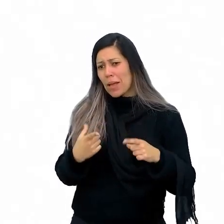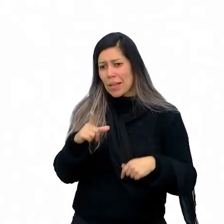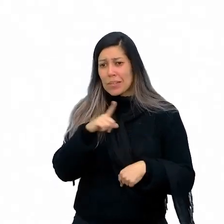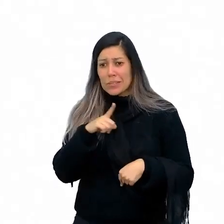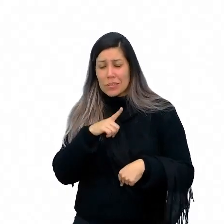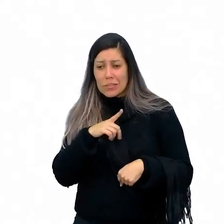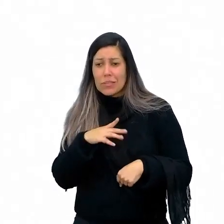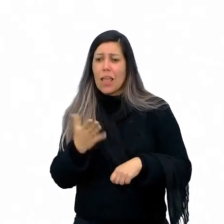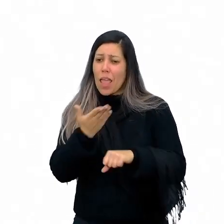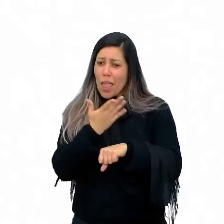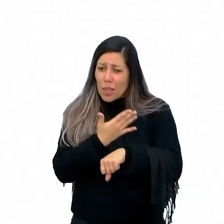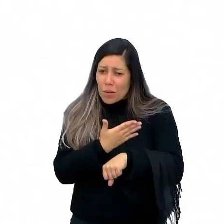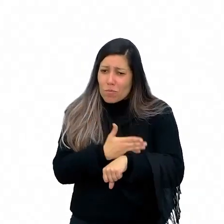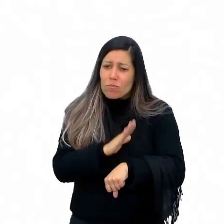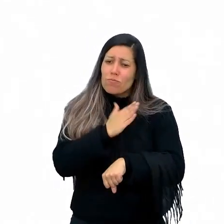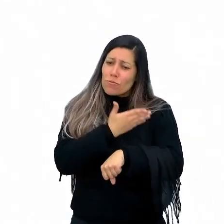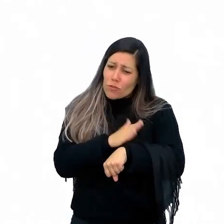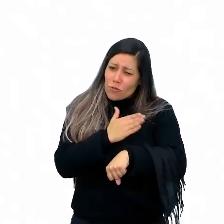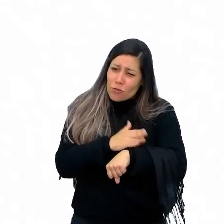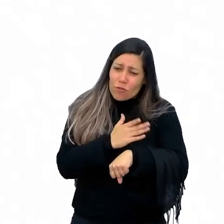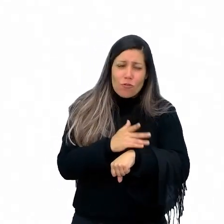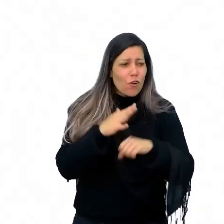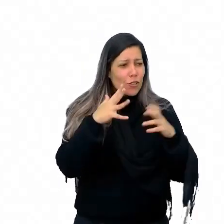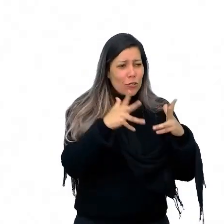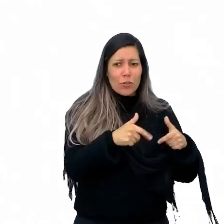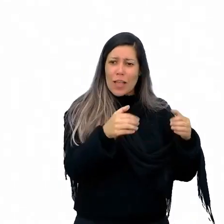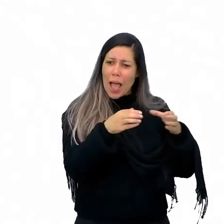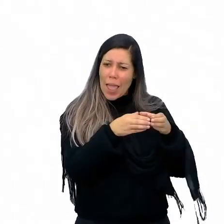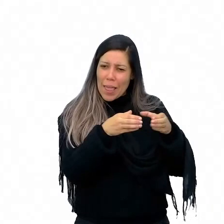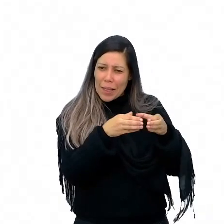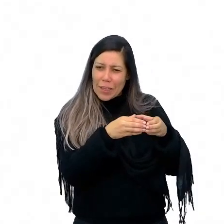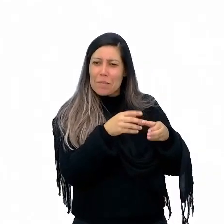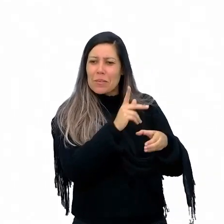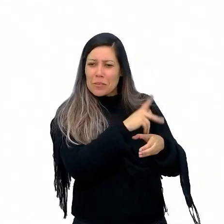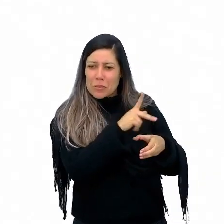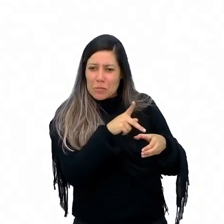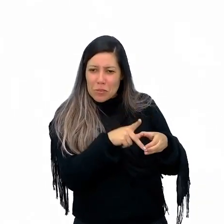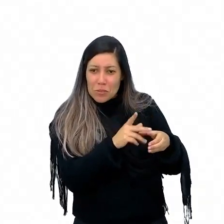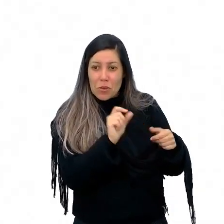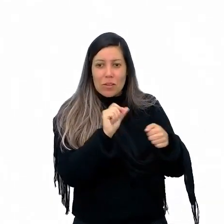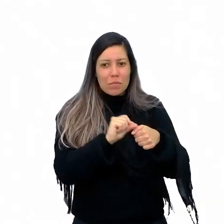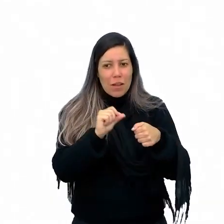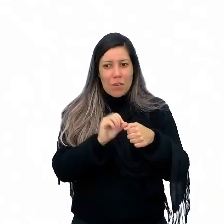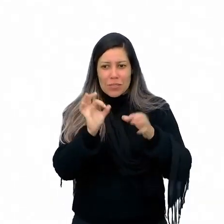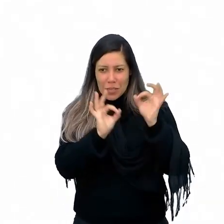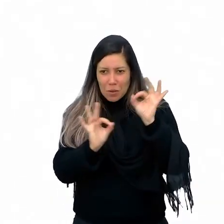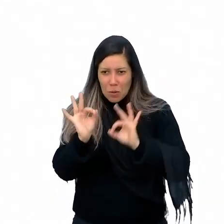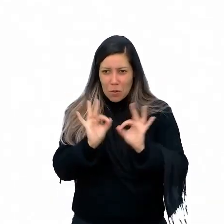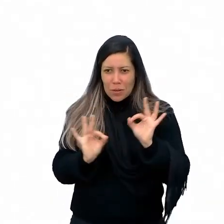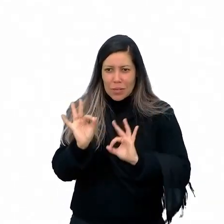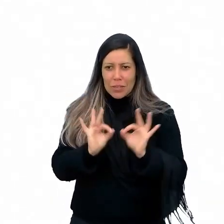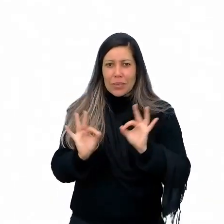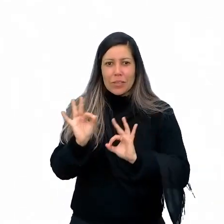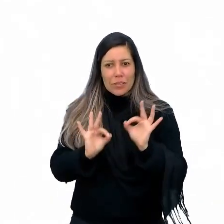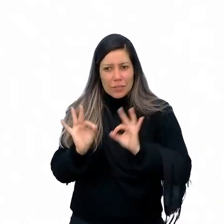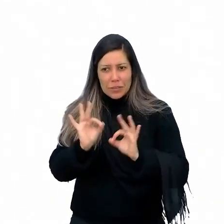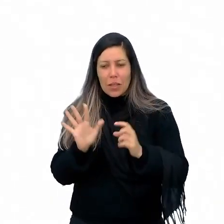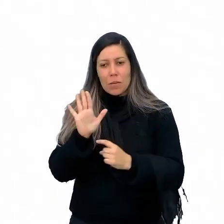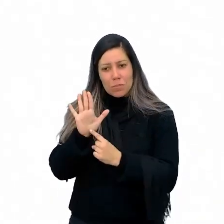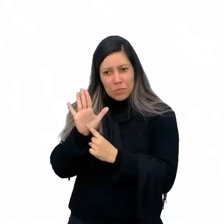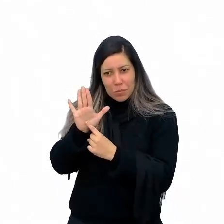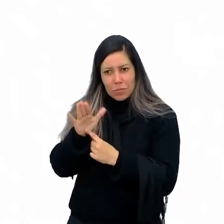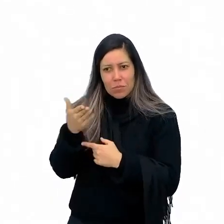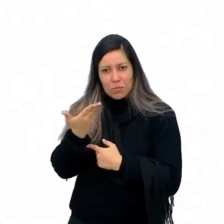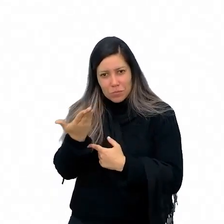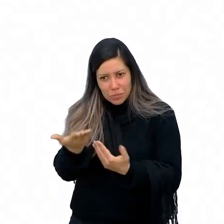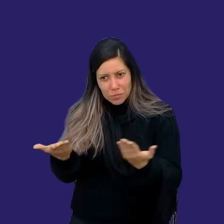um esforço, né, de toda a equipe para poder fazer esse link aí entre a teoria e a prática, tá bem?